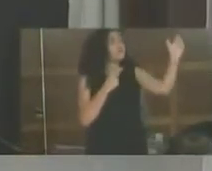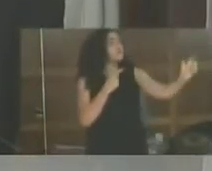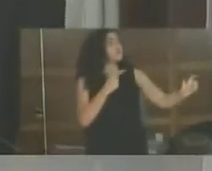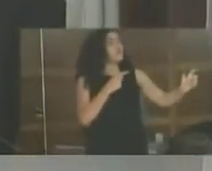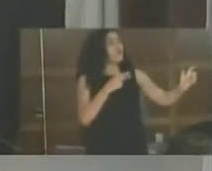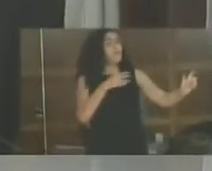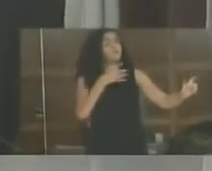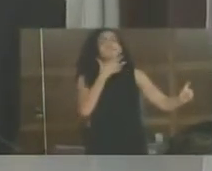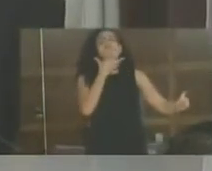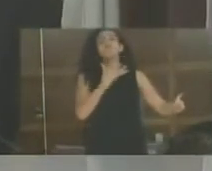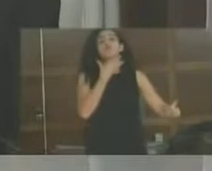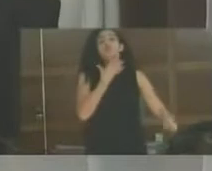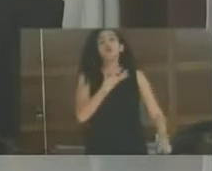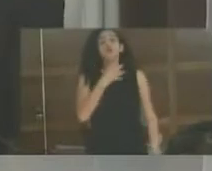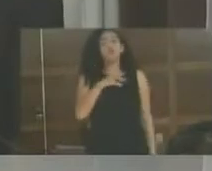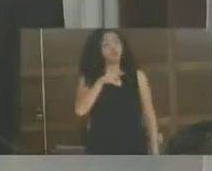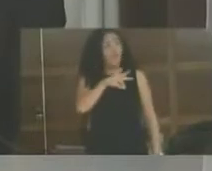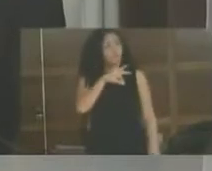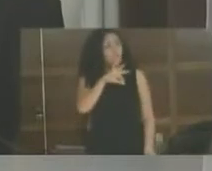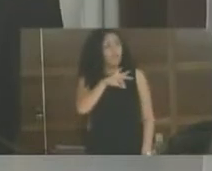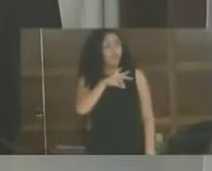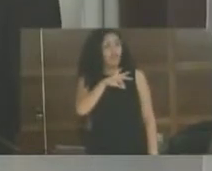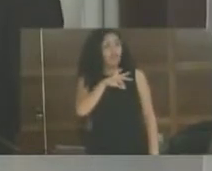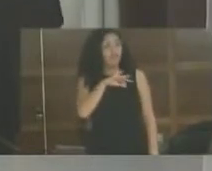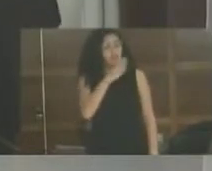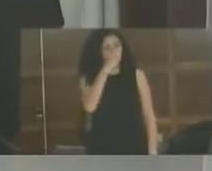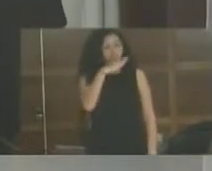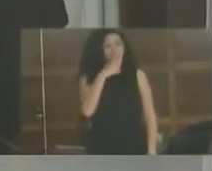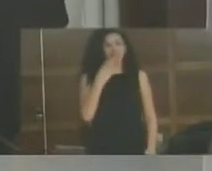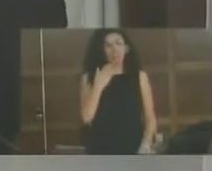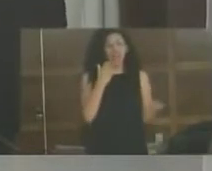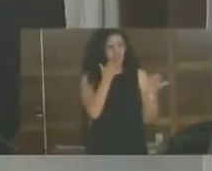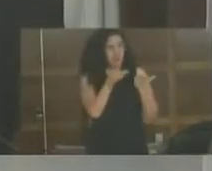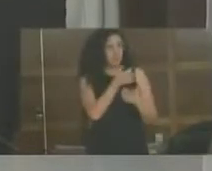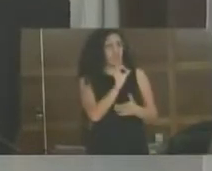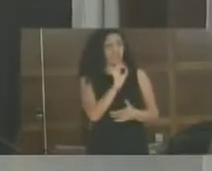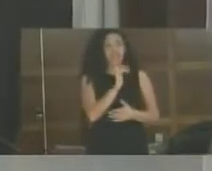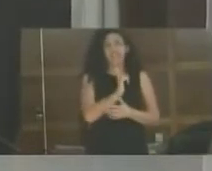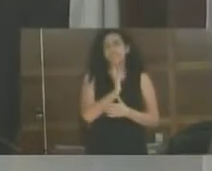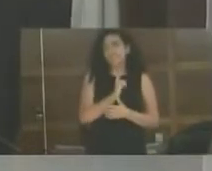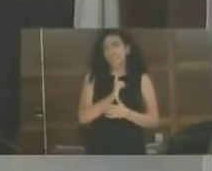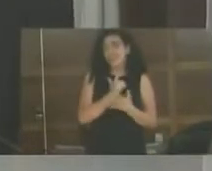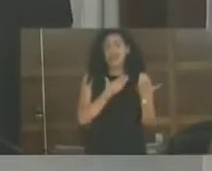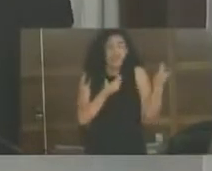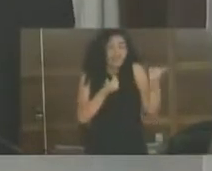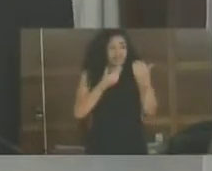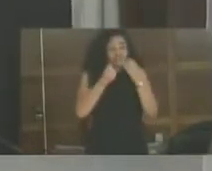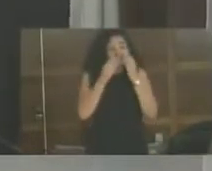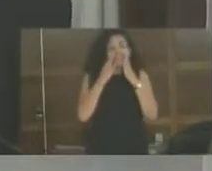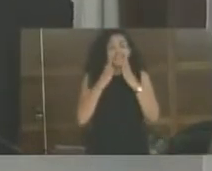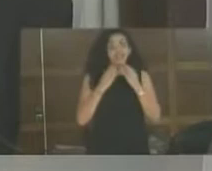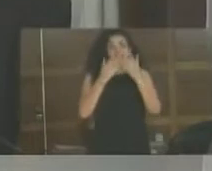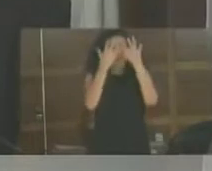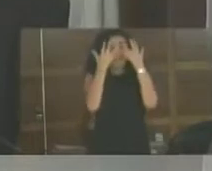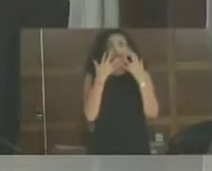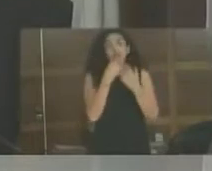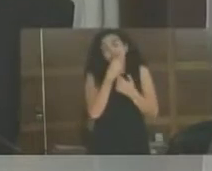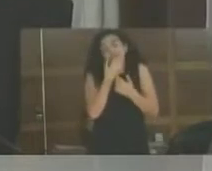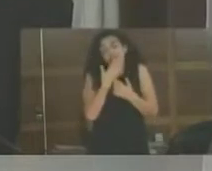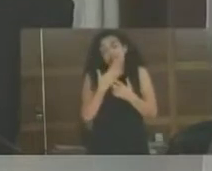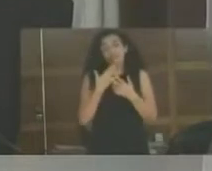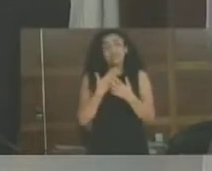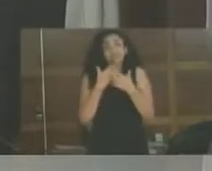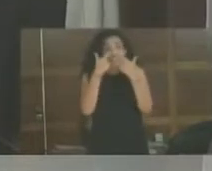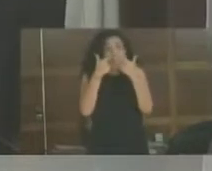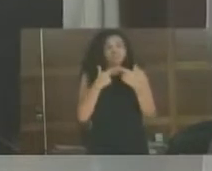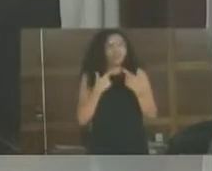bigodudo, cara de mal, agora só tem Nutella, bombadinho, cabelinho penteadinho, eu tô com saudade daqueles PM bigodudos, até o cara, esse polícia